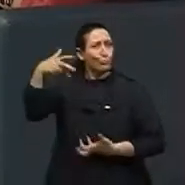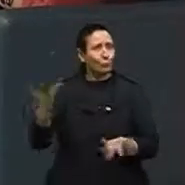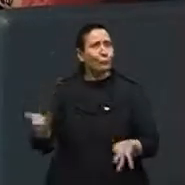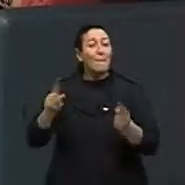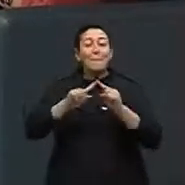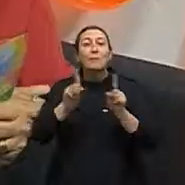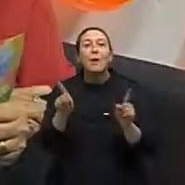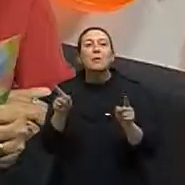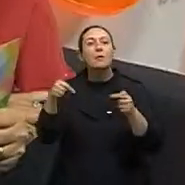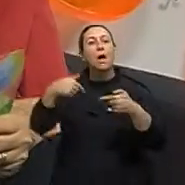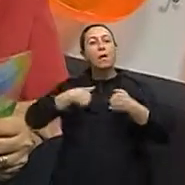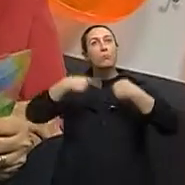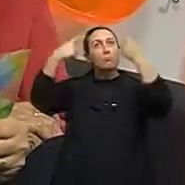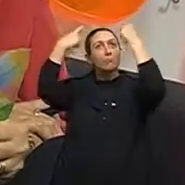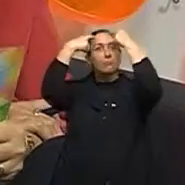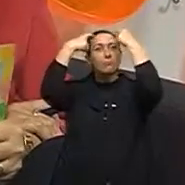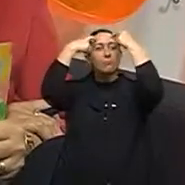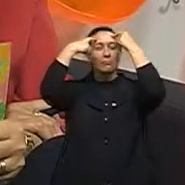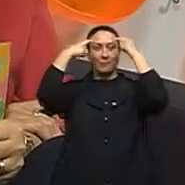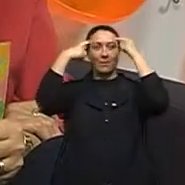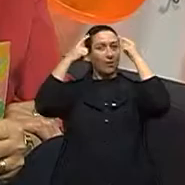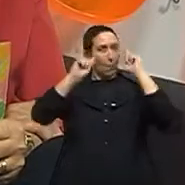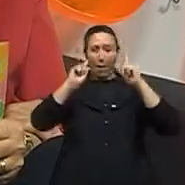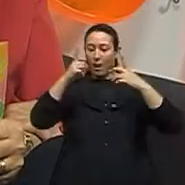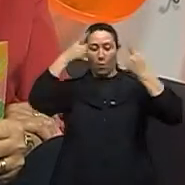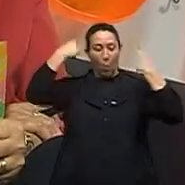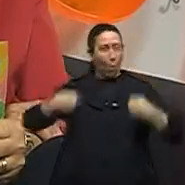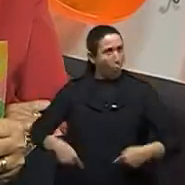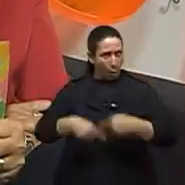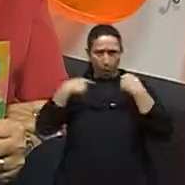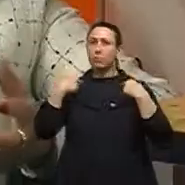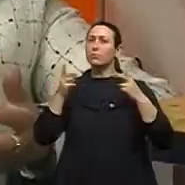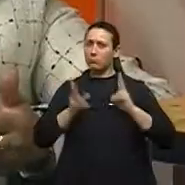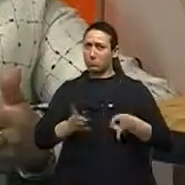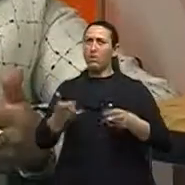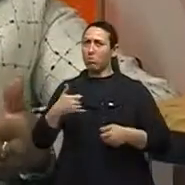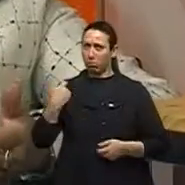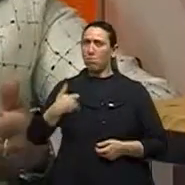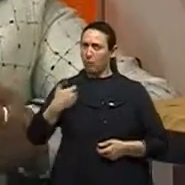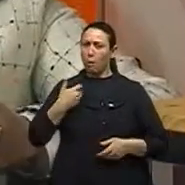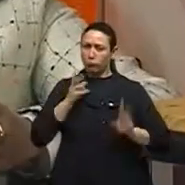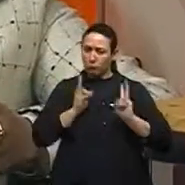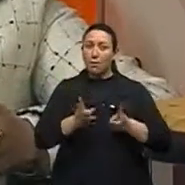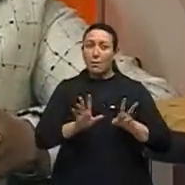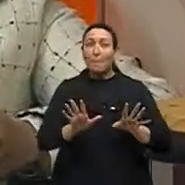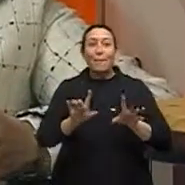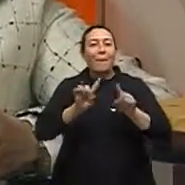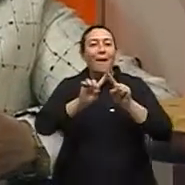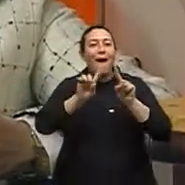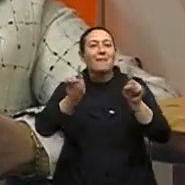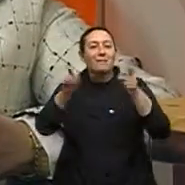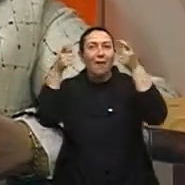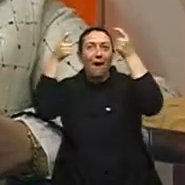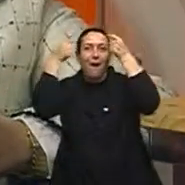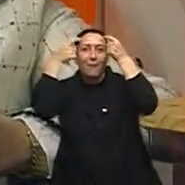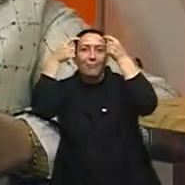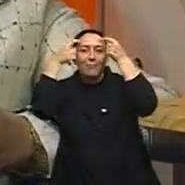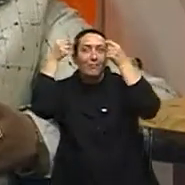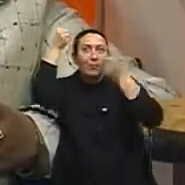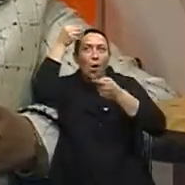está biologicamente com aquela idade eh cronologicamente ele está agora a idade